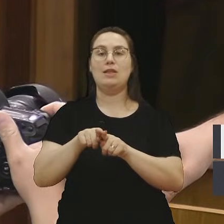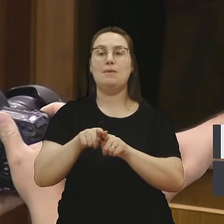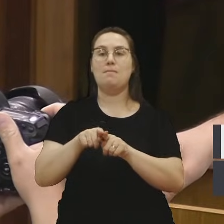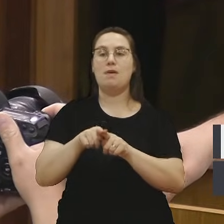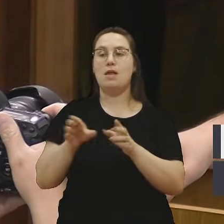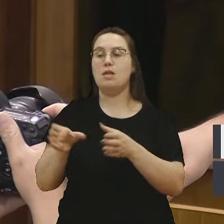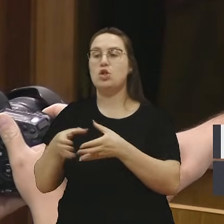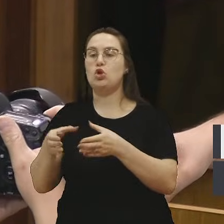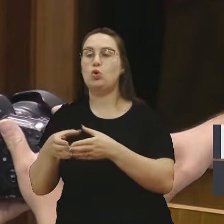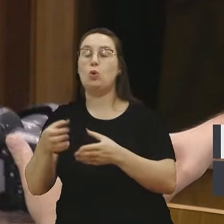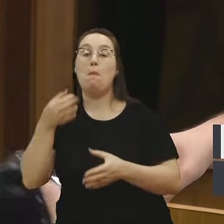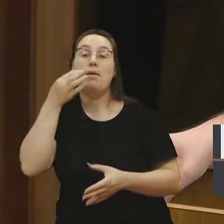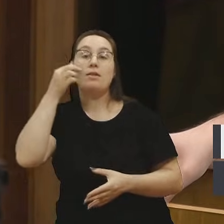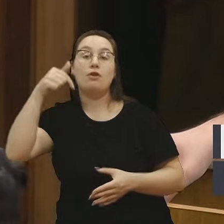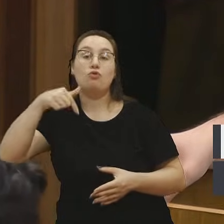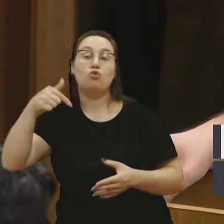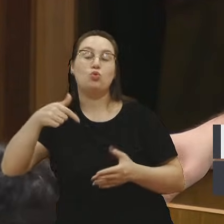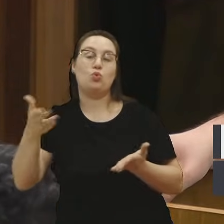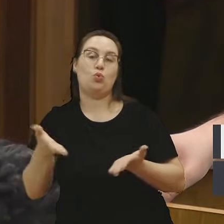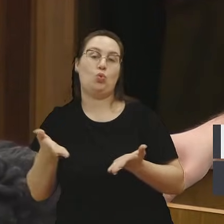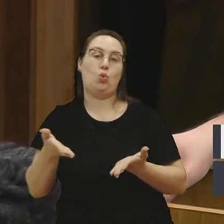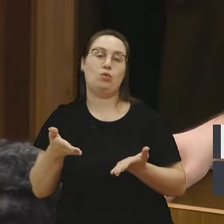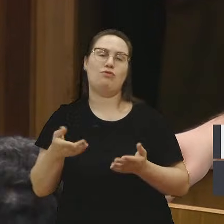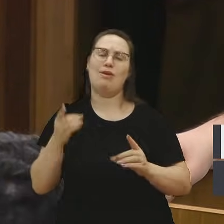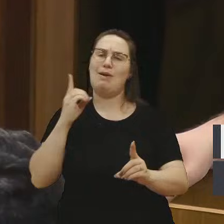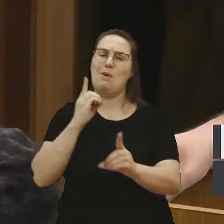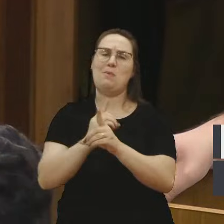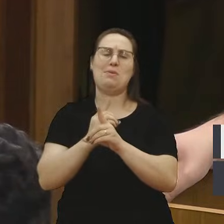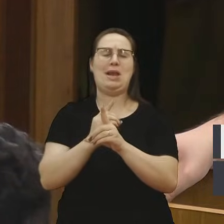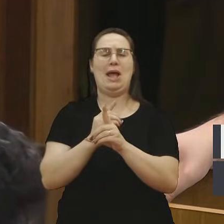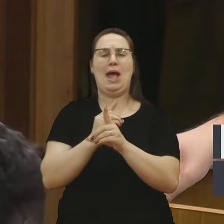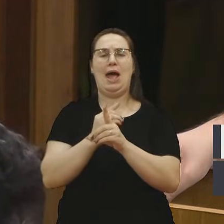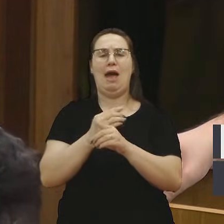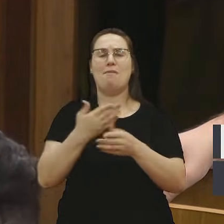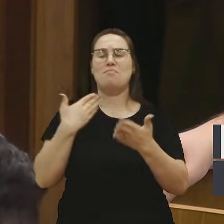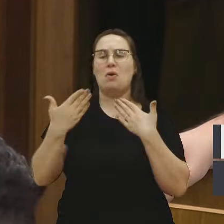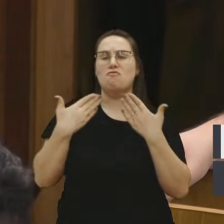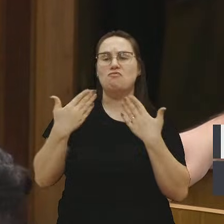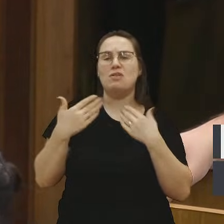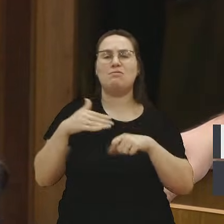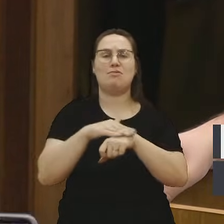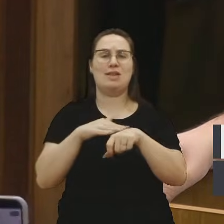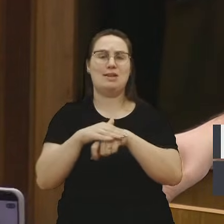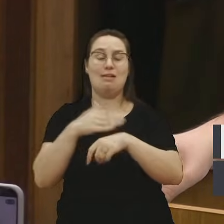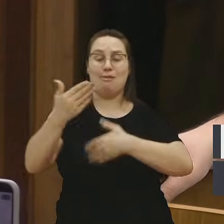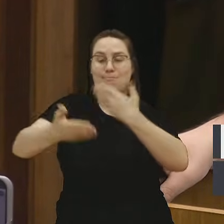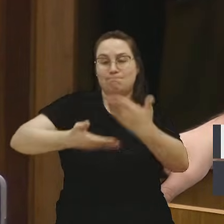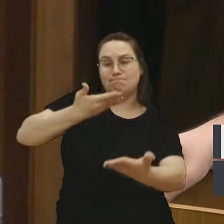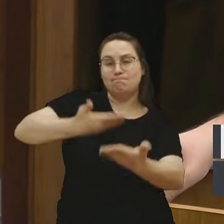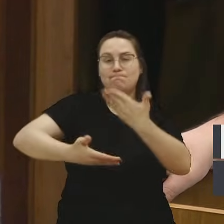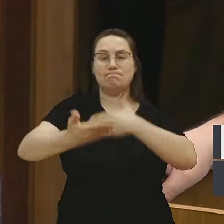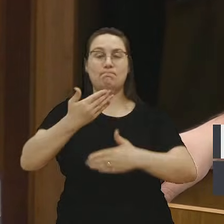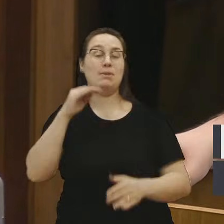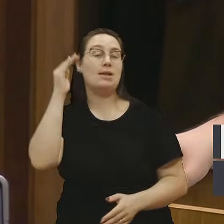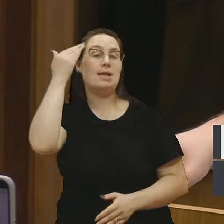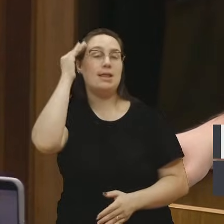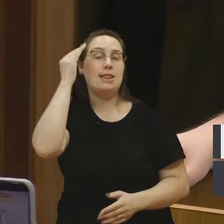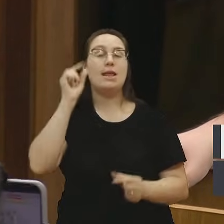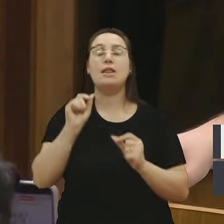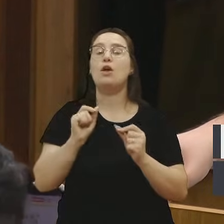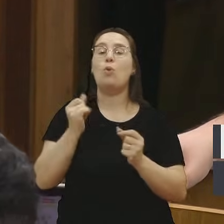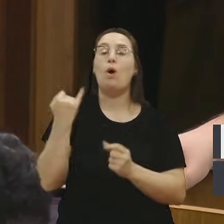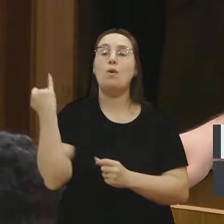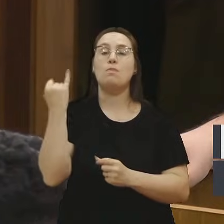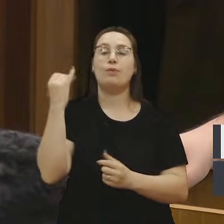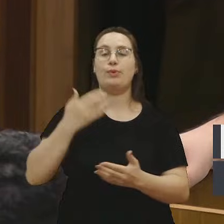nessa noite. Alguns que a gente já teve a oportunidade de encontrar, de conversar, de debater, né, de interagir e entender a importância do esporte na nossa